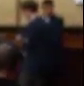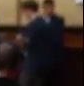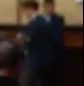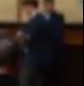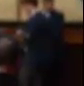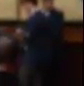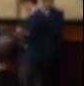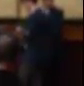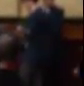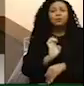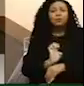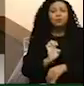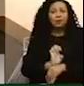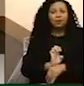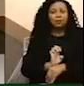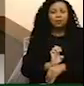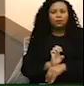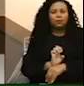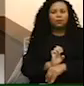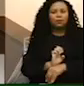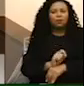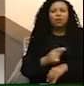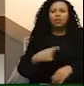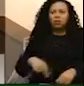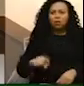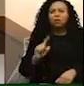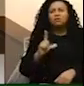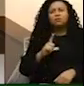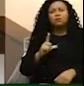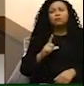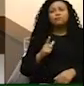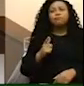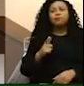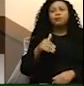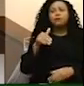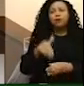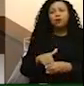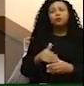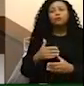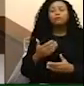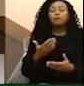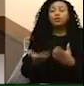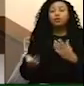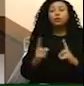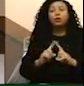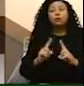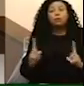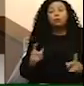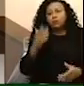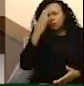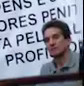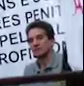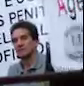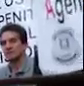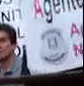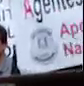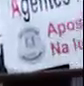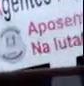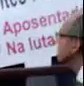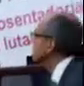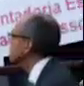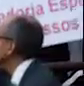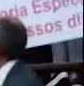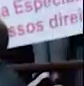situação do Estado. Aparentemente seremos votos vencidos, sim. Mas eu não acredito, sinceramente, em causa perdida. Quem